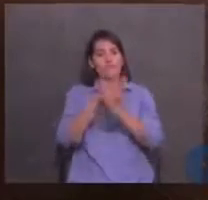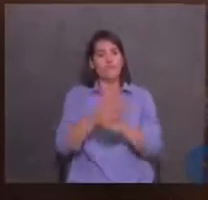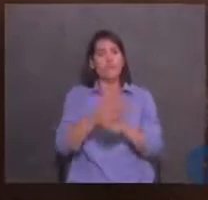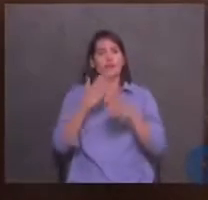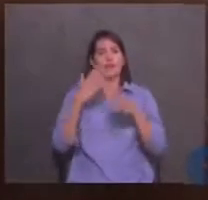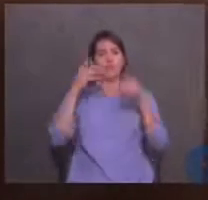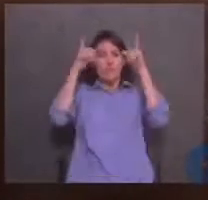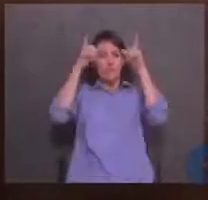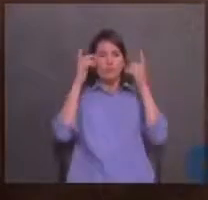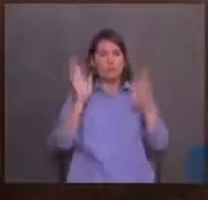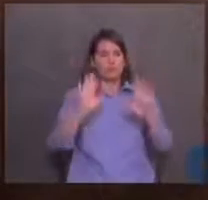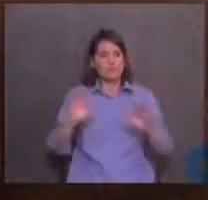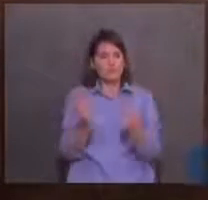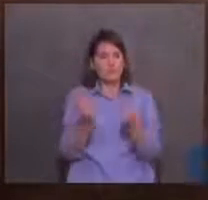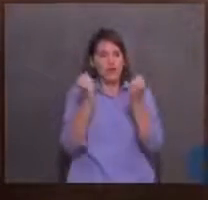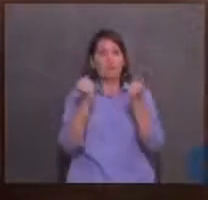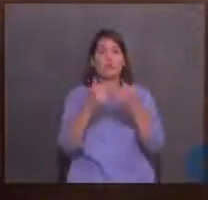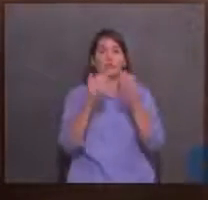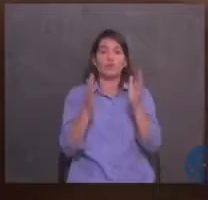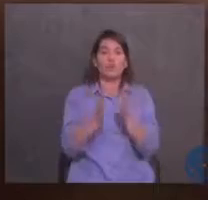inferno. Levai as almas todas para o céu.